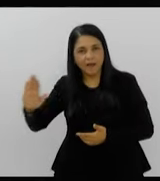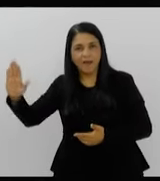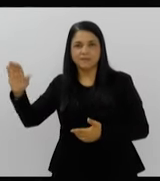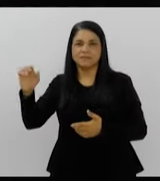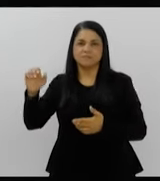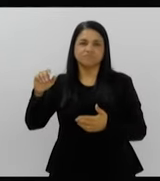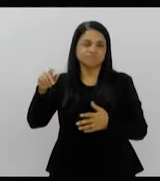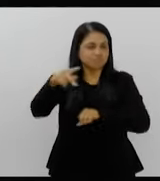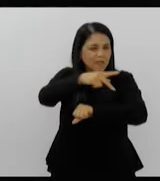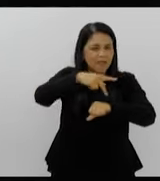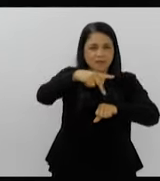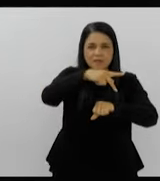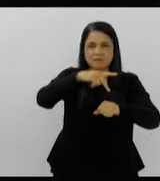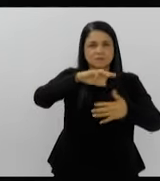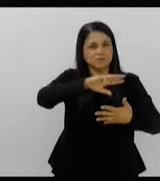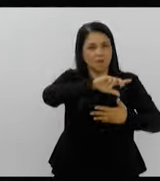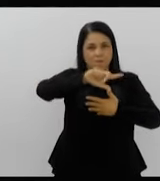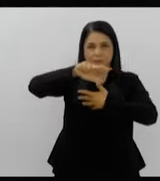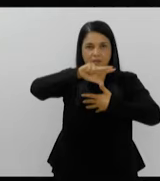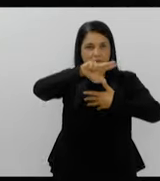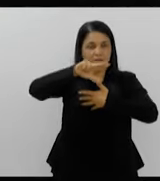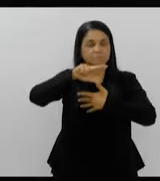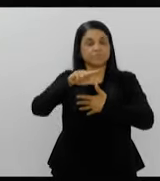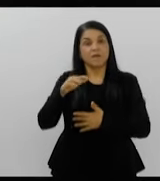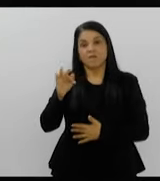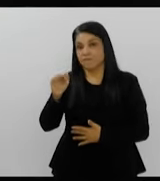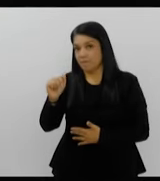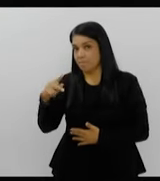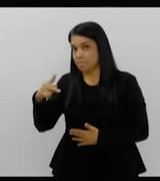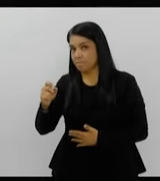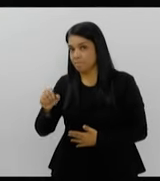América, enfim, a FAPERJ trabalha e trabalha muito.